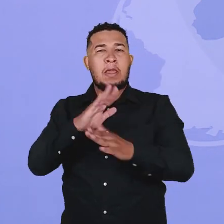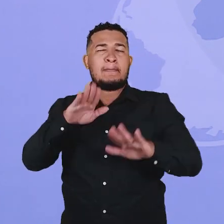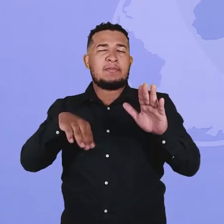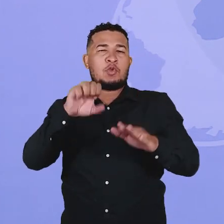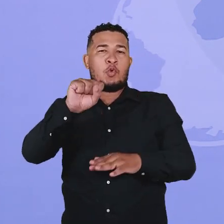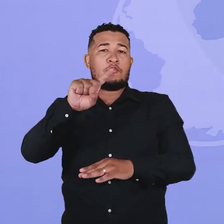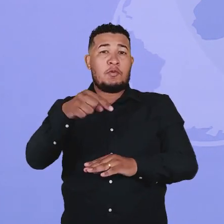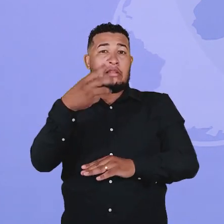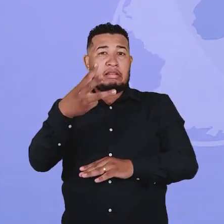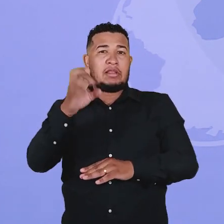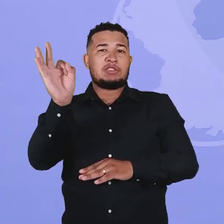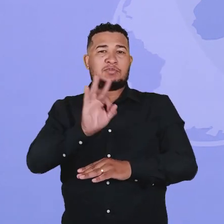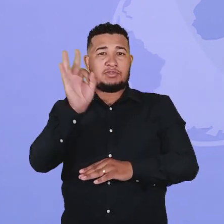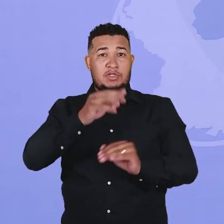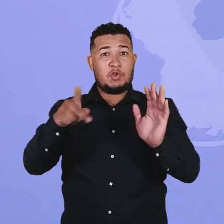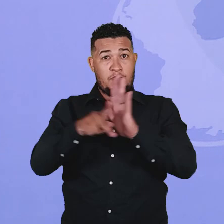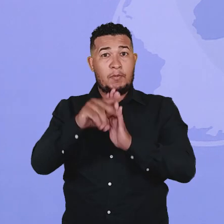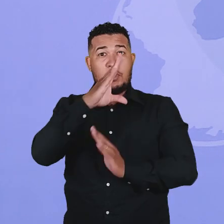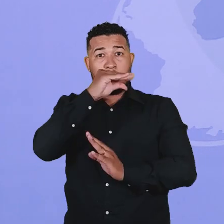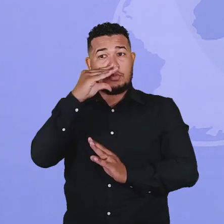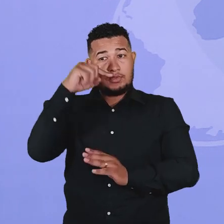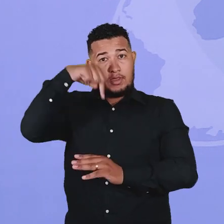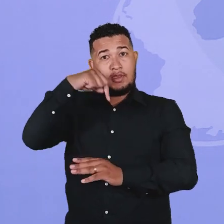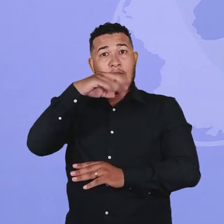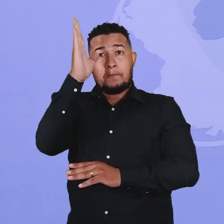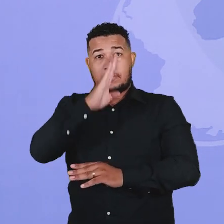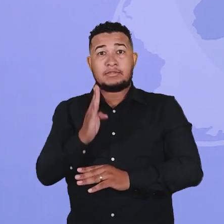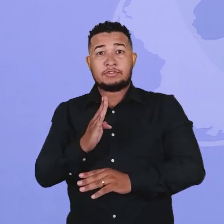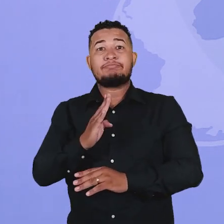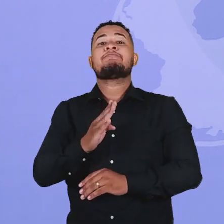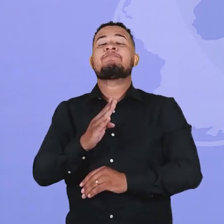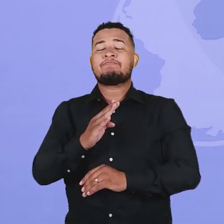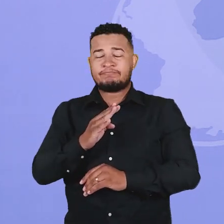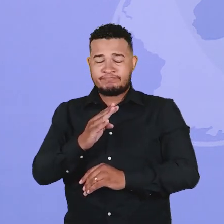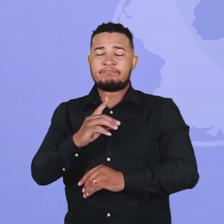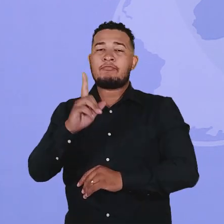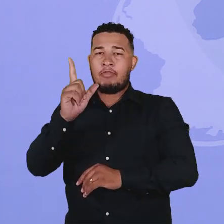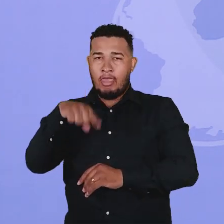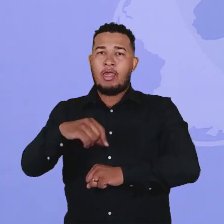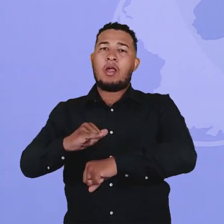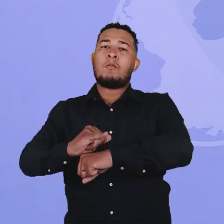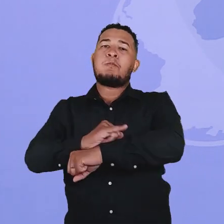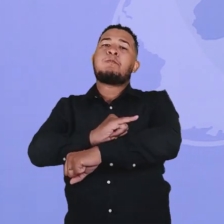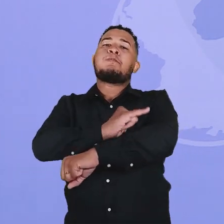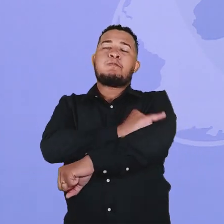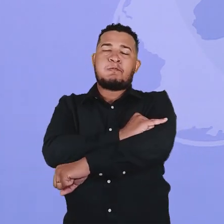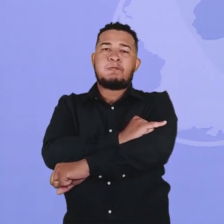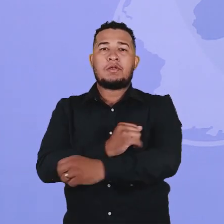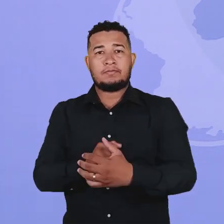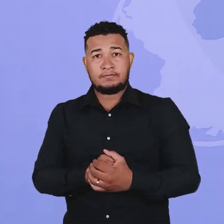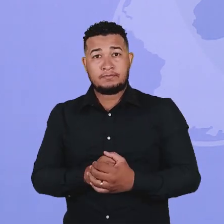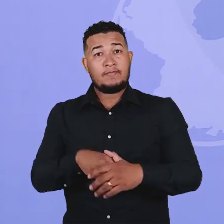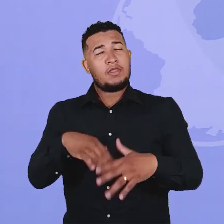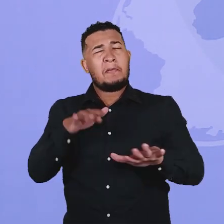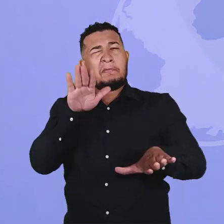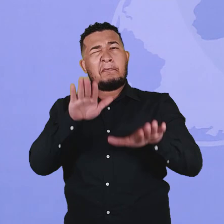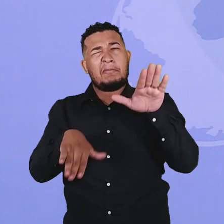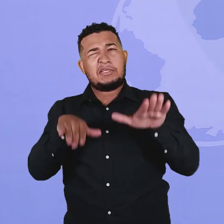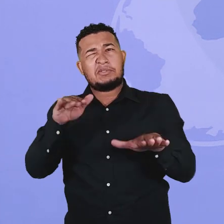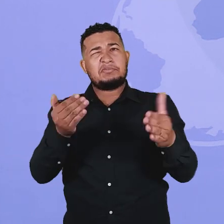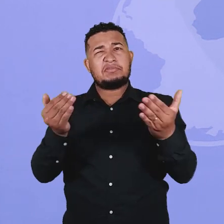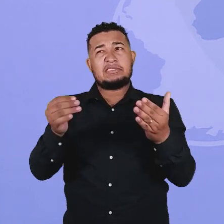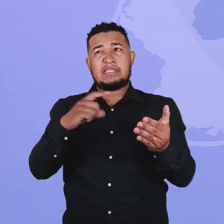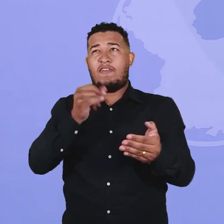de 8,3% dos adolescentes no nosso país, eles são obesos. Então,